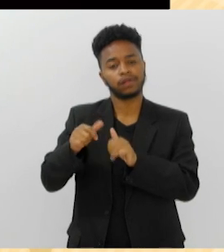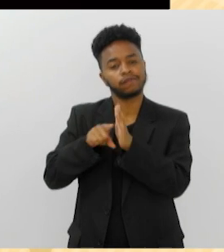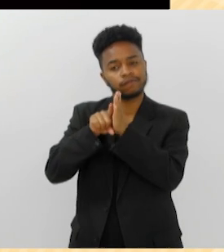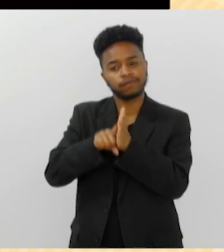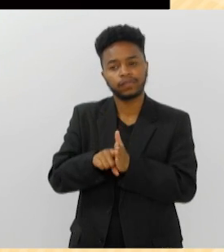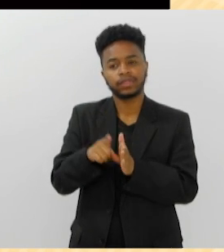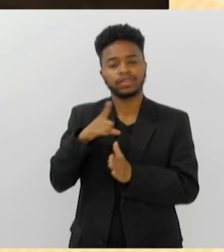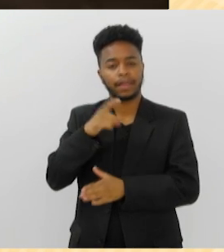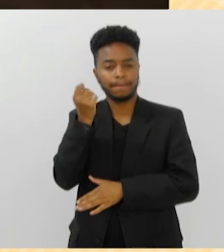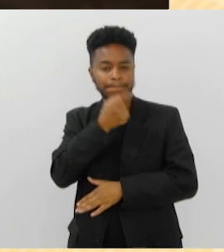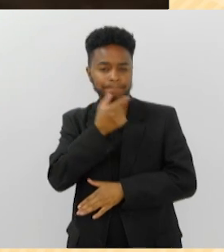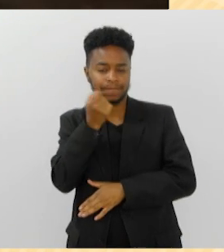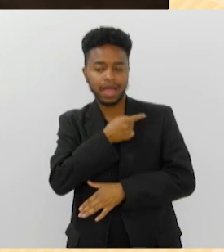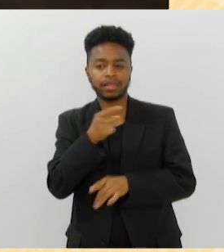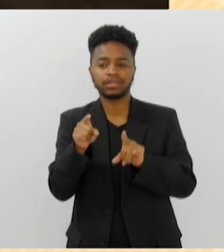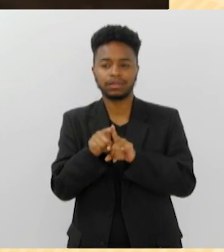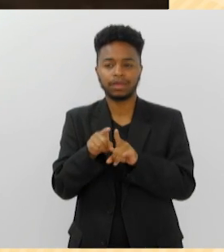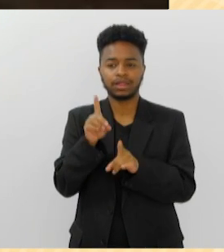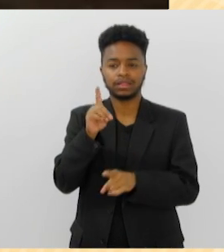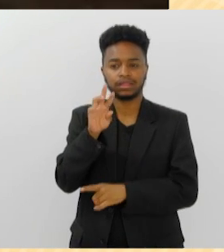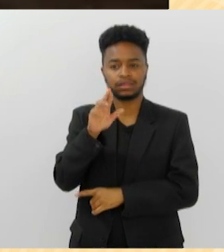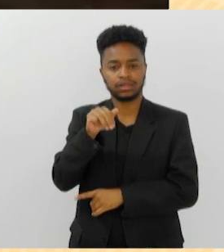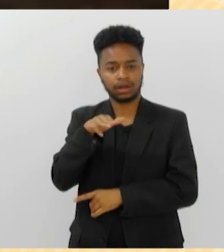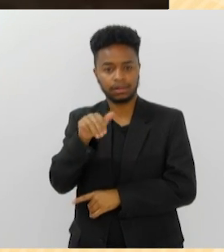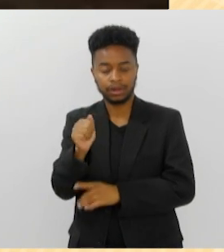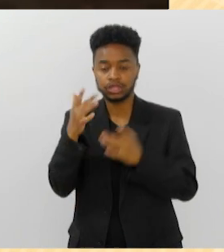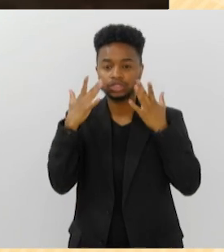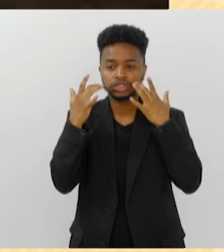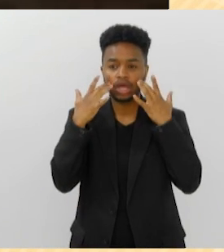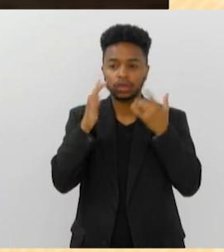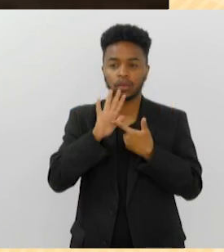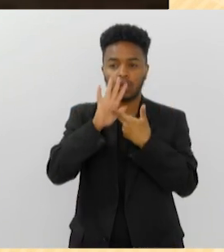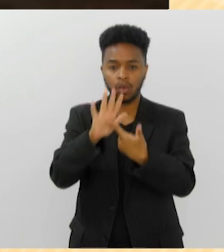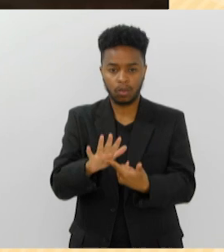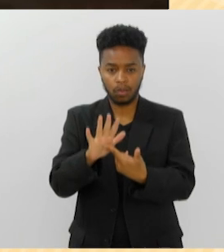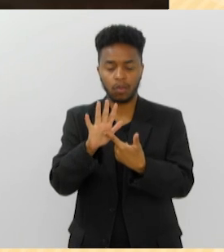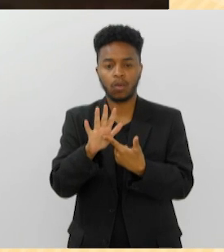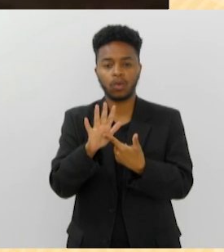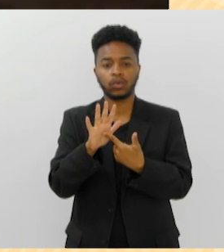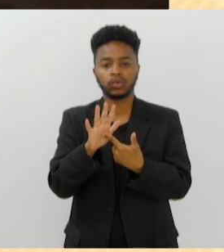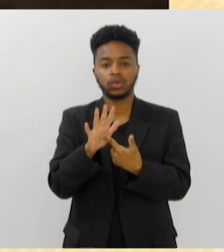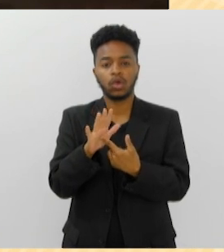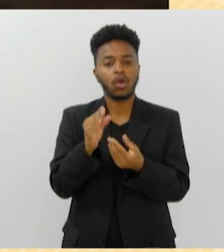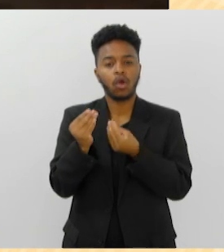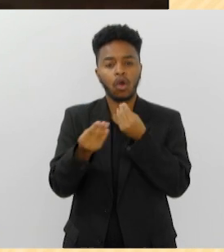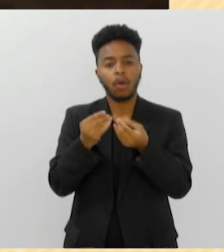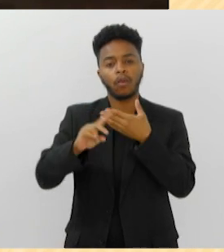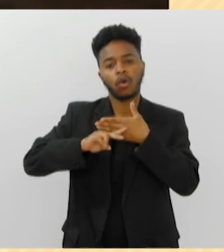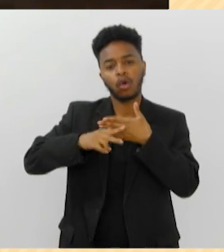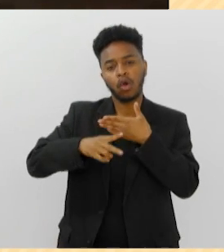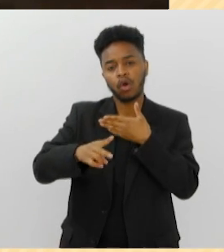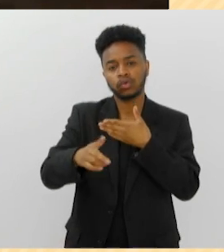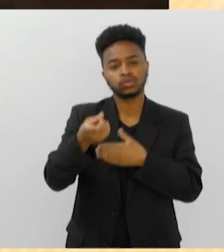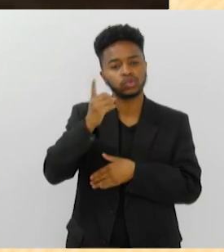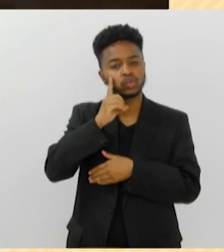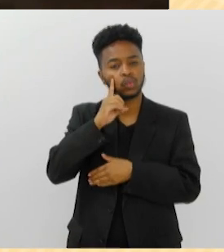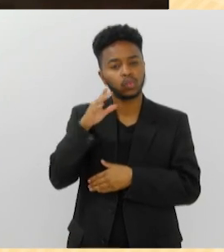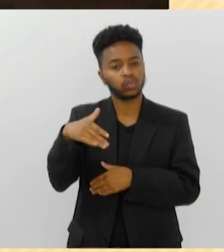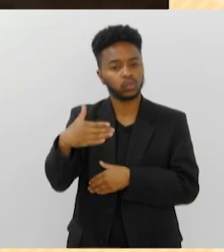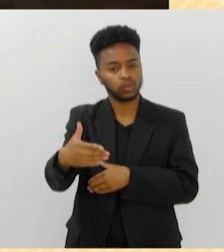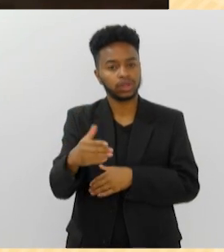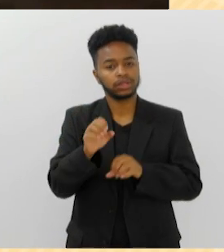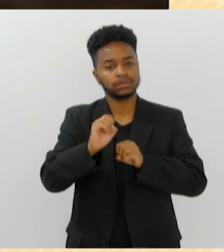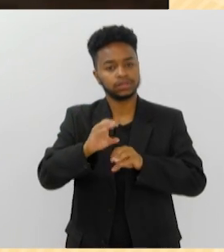a comédia e o drama, o espetáculo mostra por meio da tragicomédia as duras consequências do cotidiano do